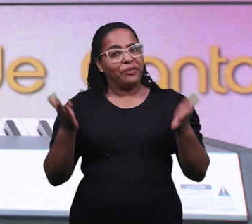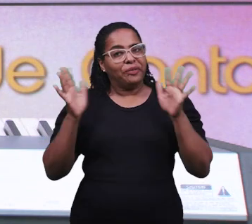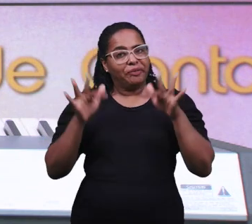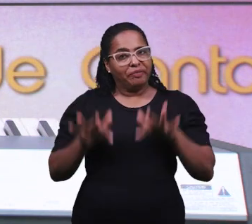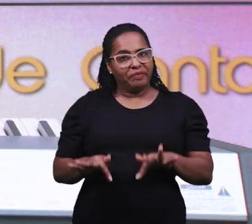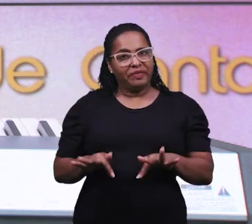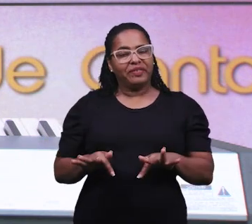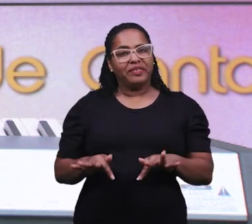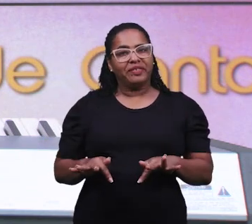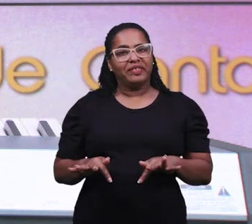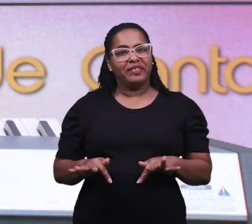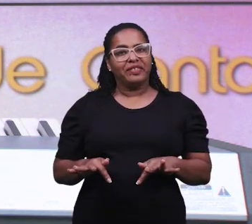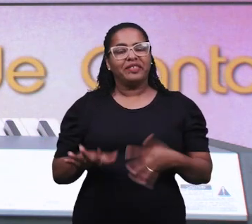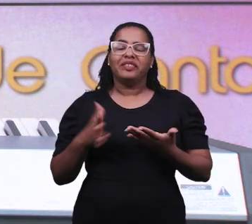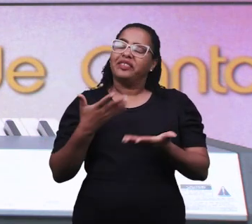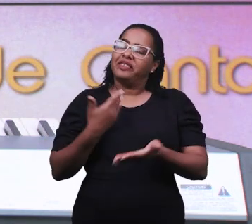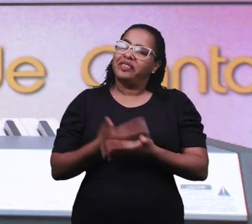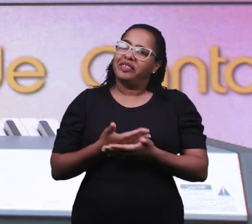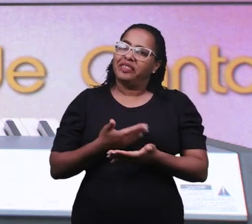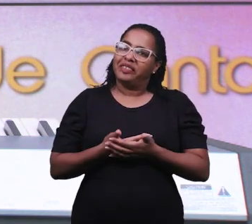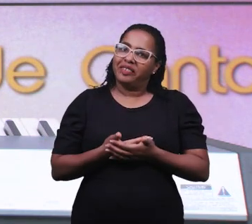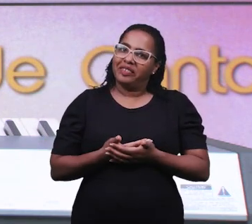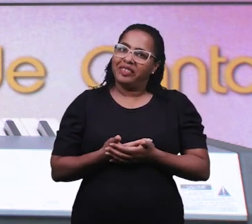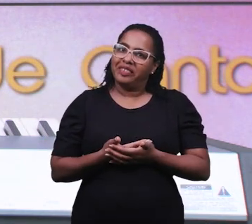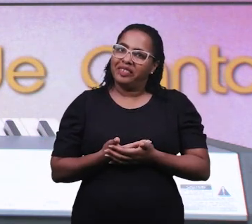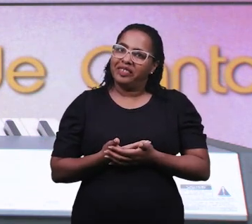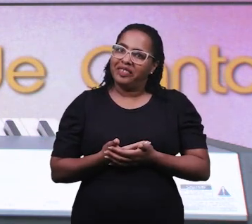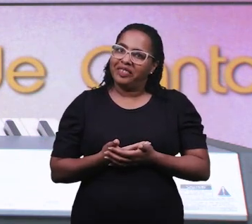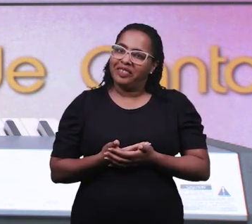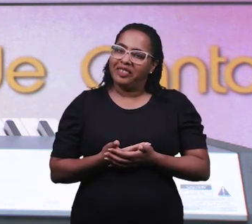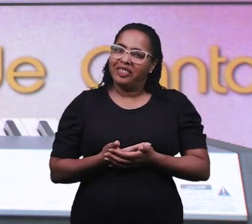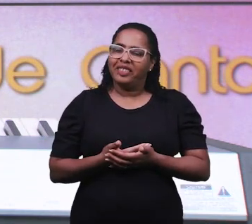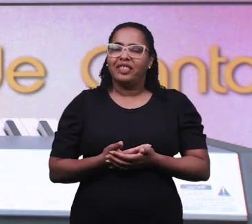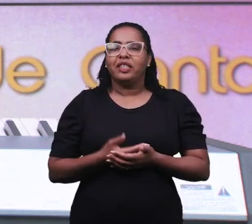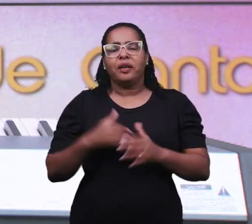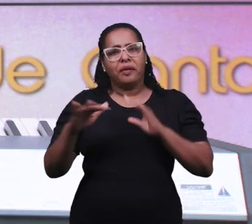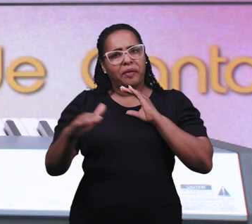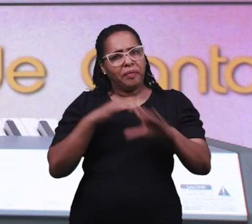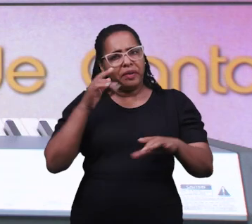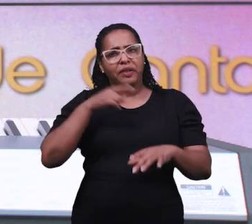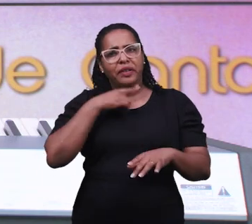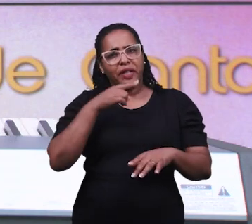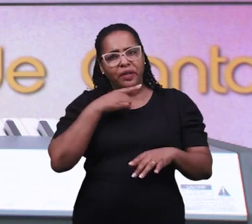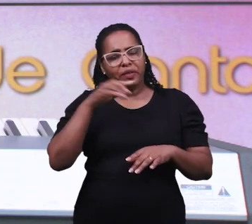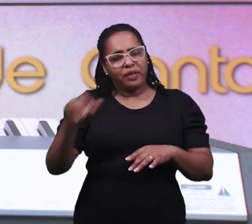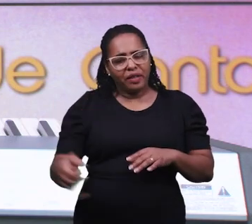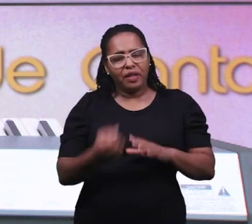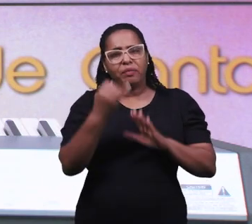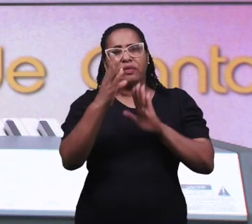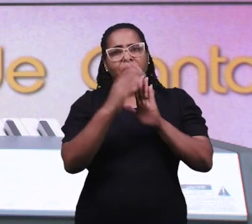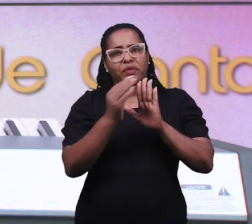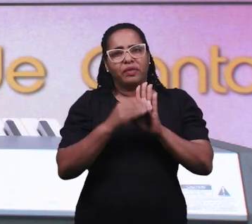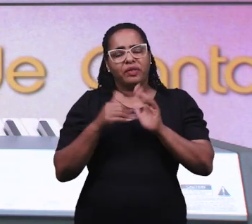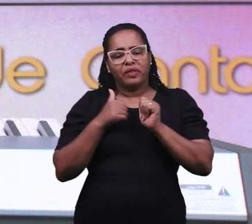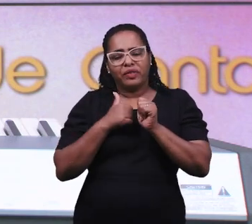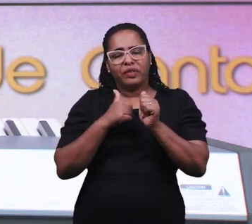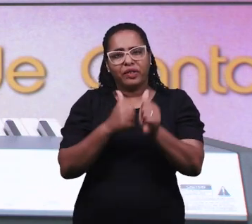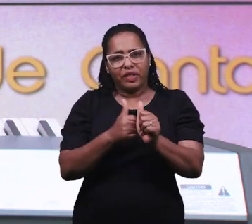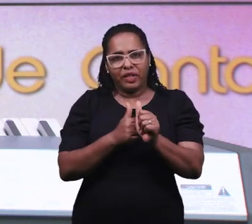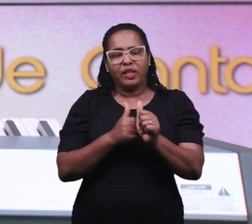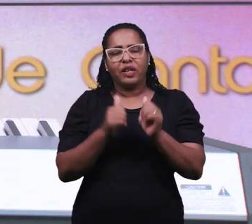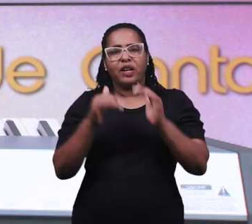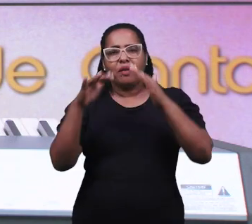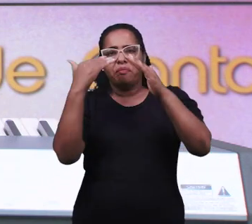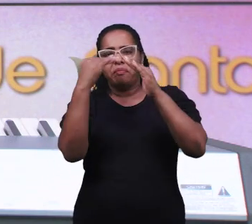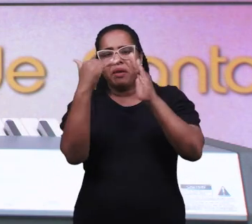Ficamos por aqui nesta aula. Nos mande as suas dúvidas, aproveite os nossos conteúdos, acompanhe